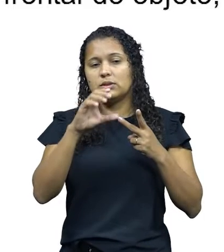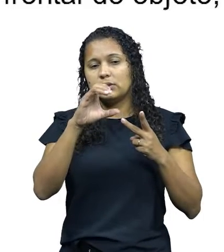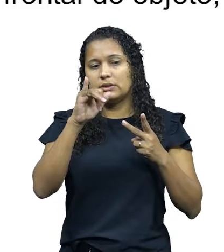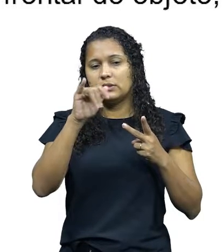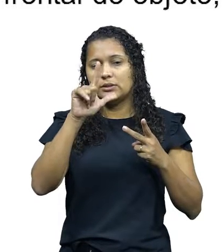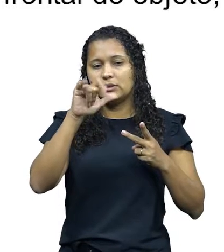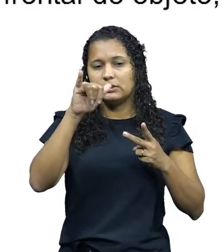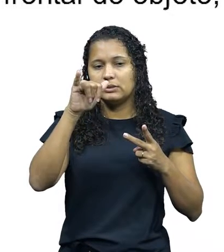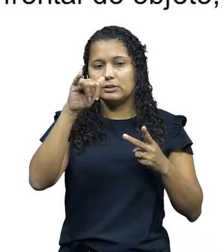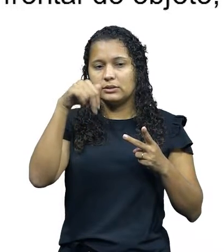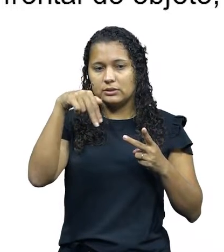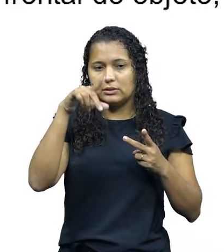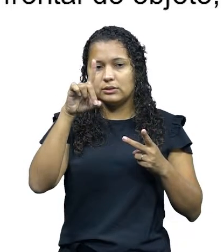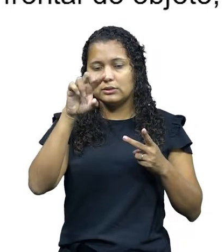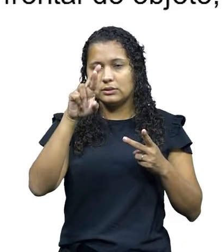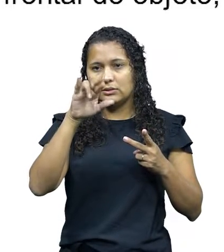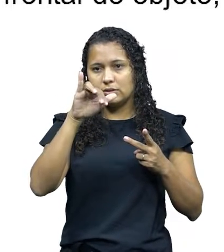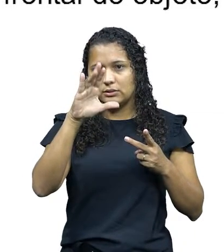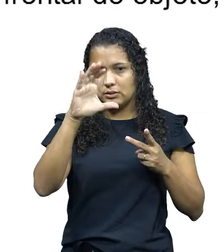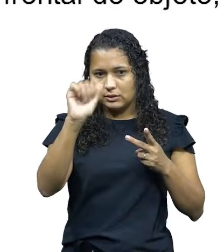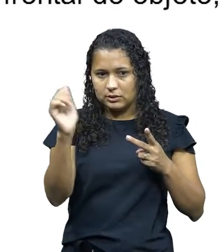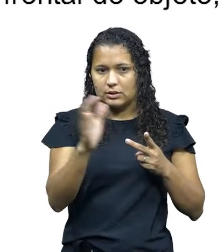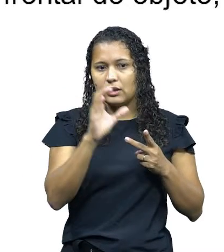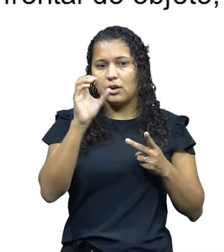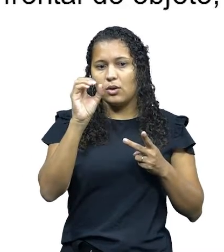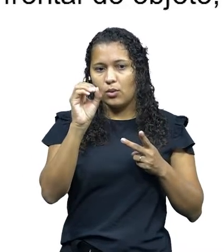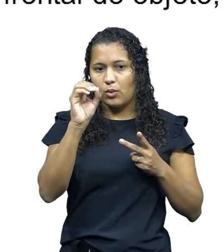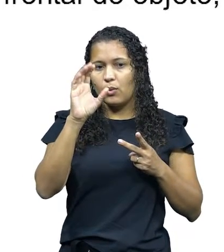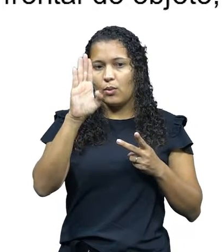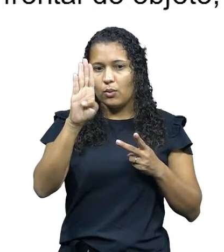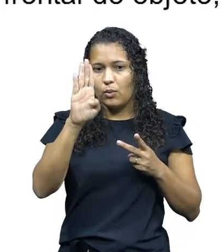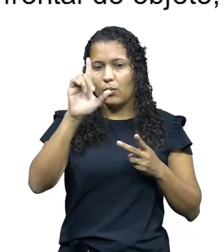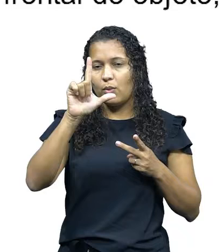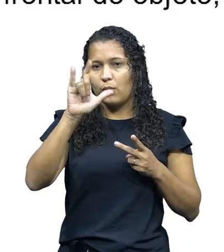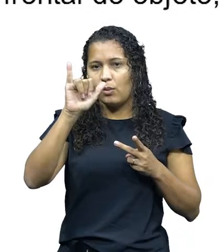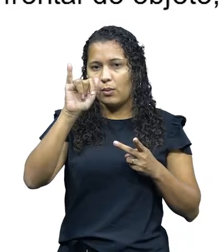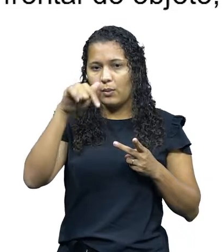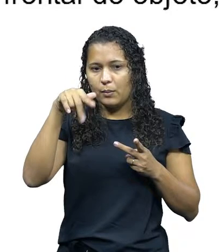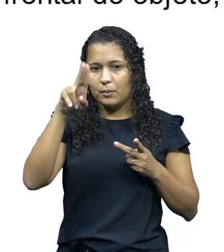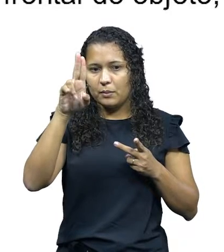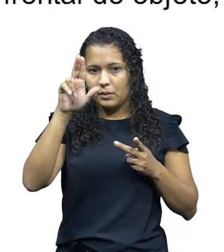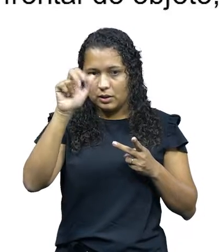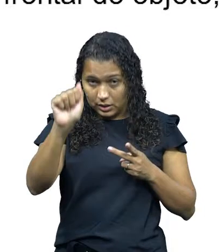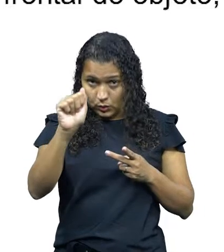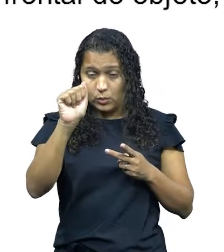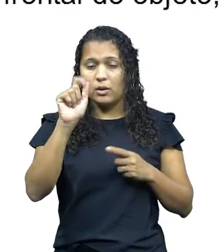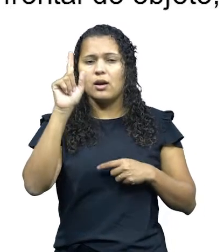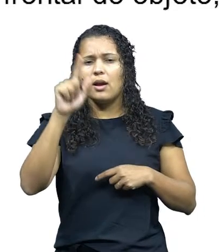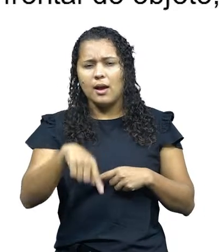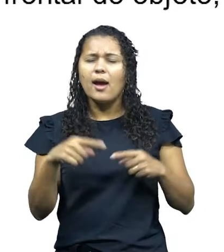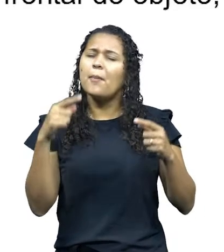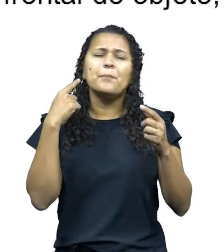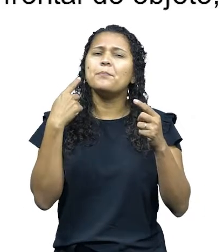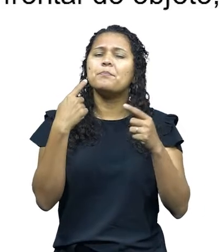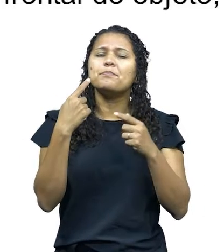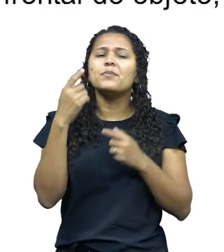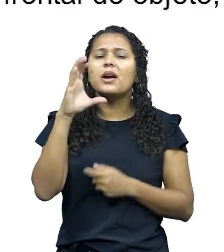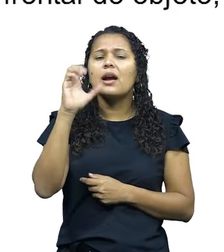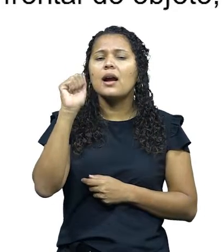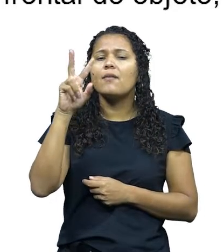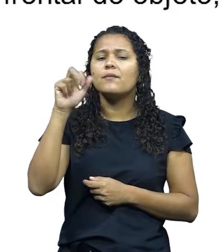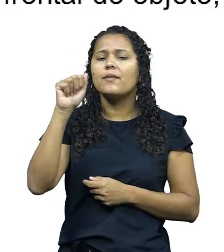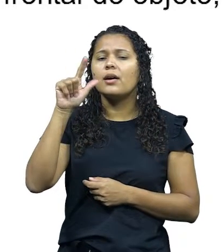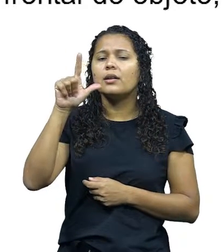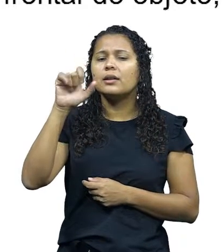é conhecida como projeção cavaleira. A projeção cavaleira, ela acontece quando a direção dos raios